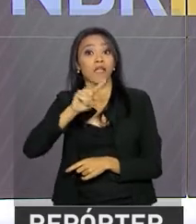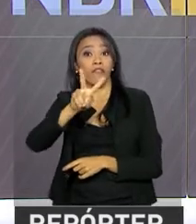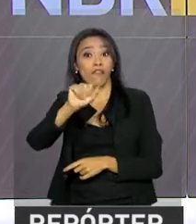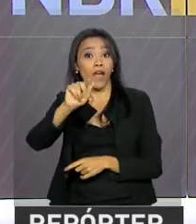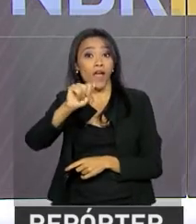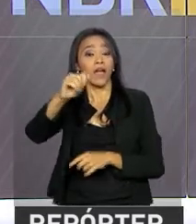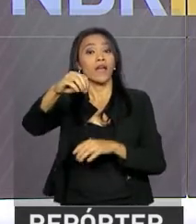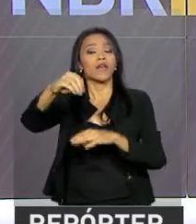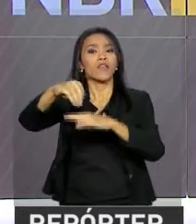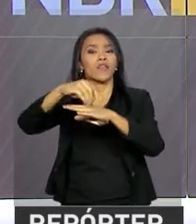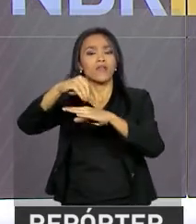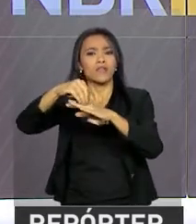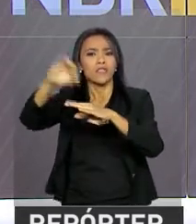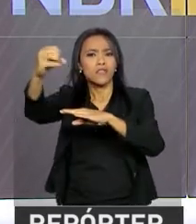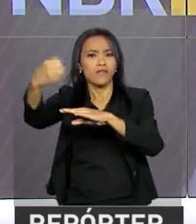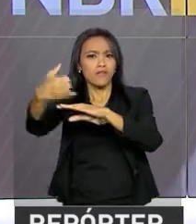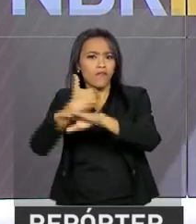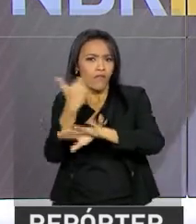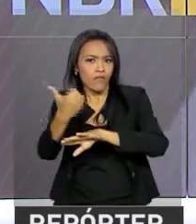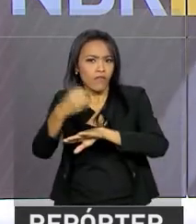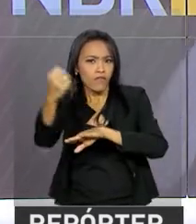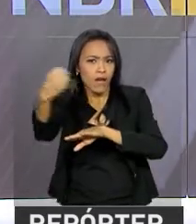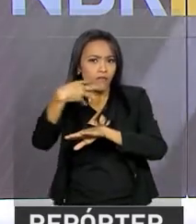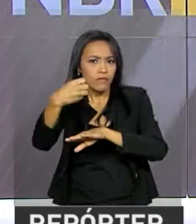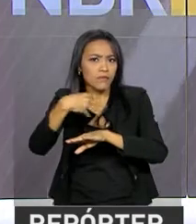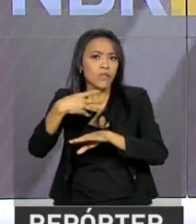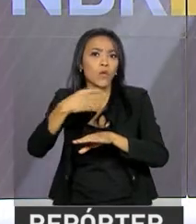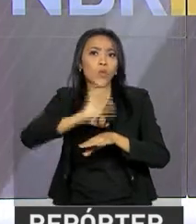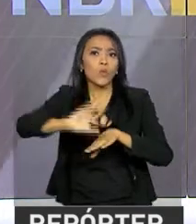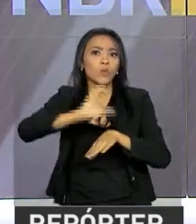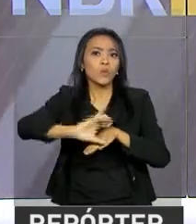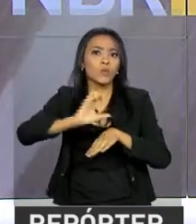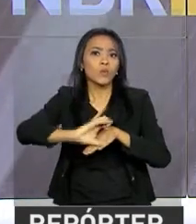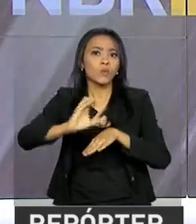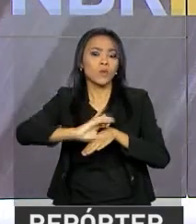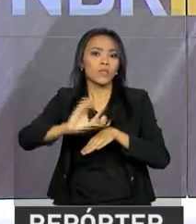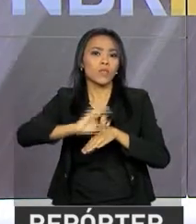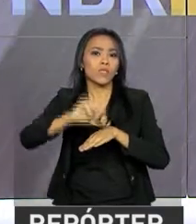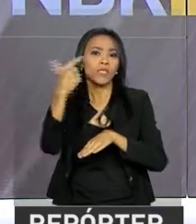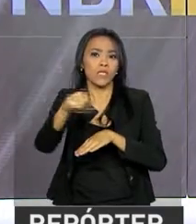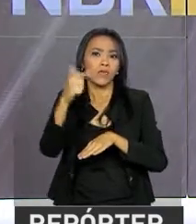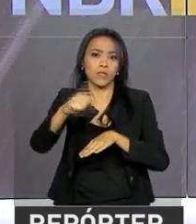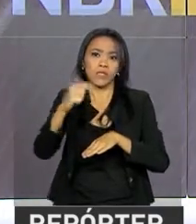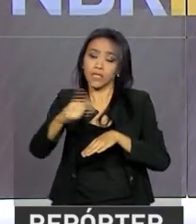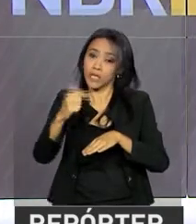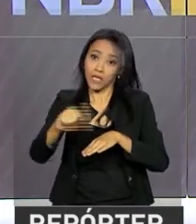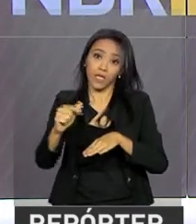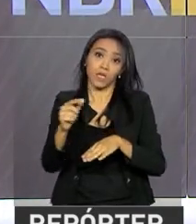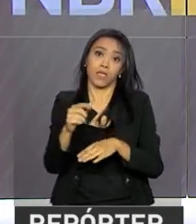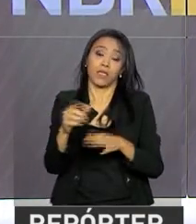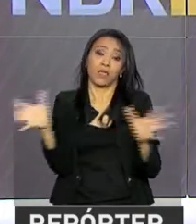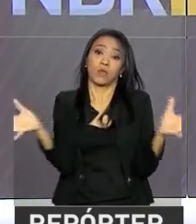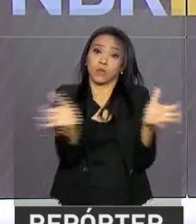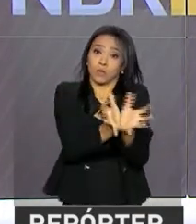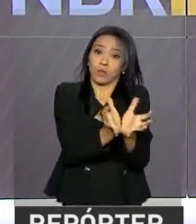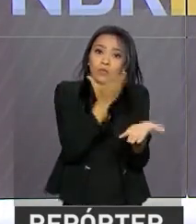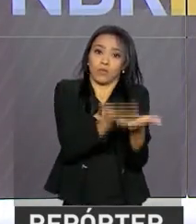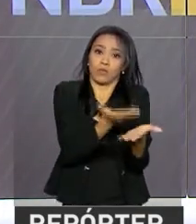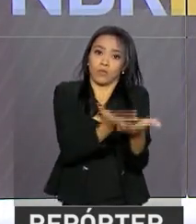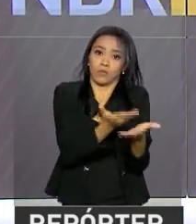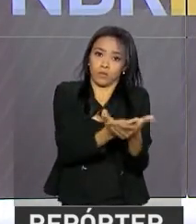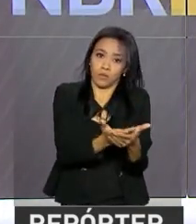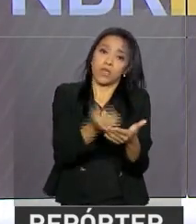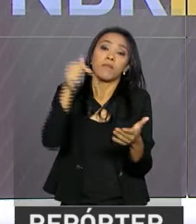informatizado do fundo os cursos que não terão formação de turma para este primeiro semestre são oferecidas